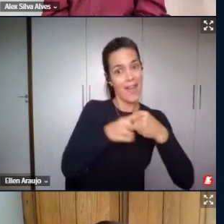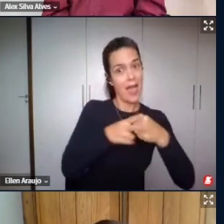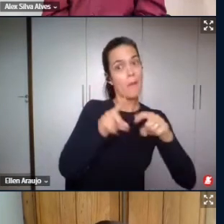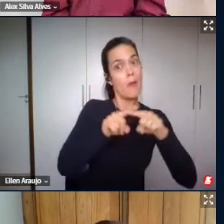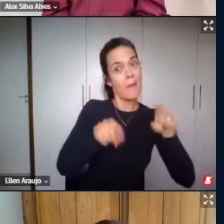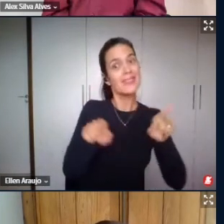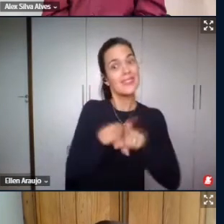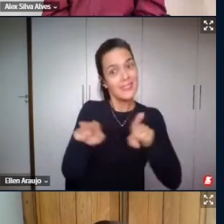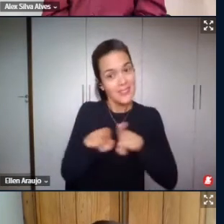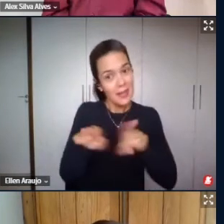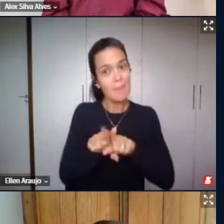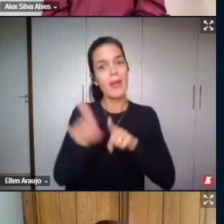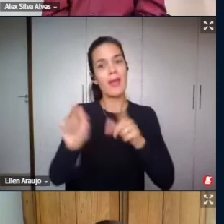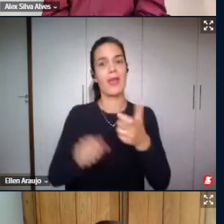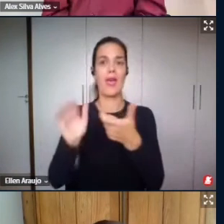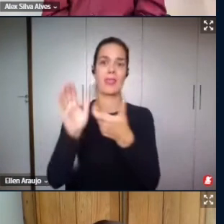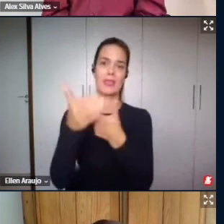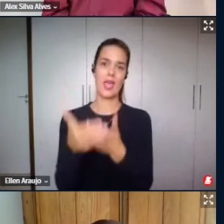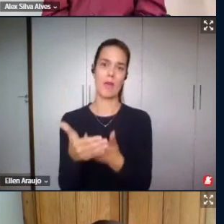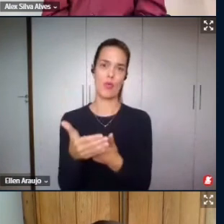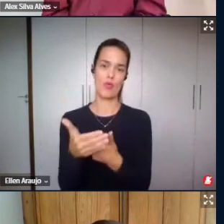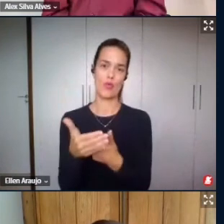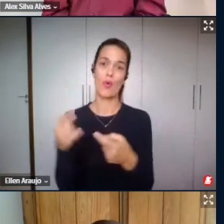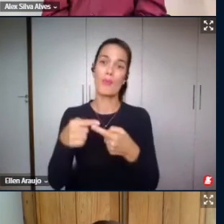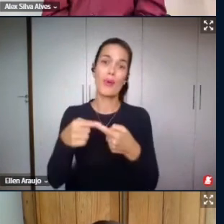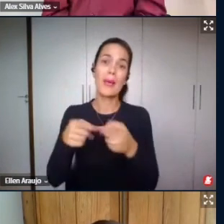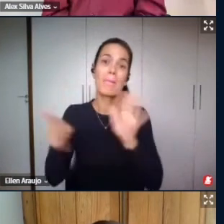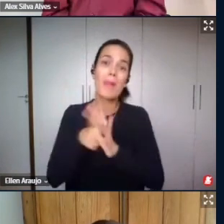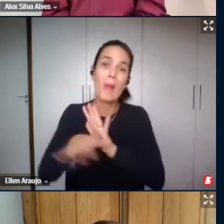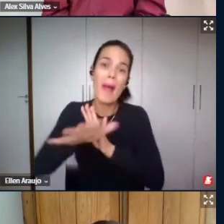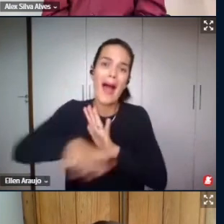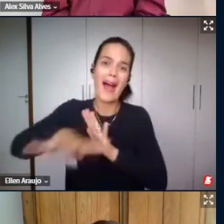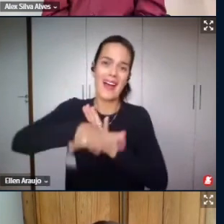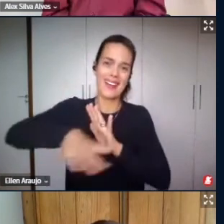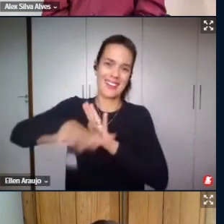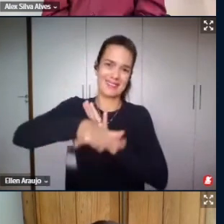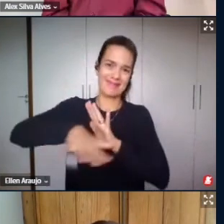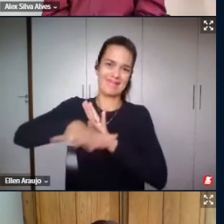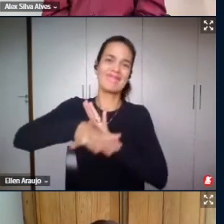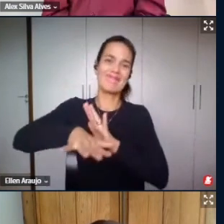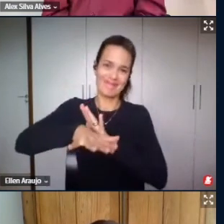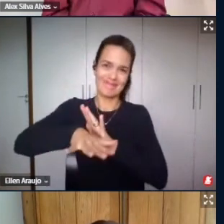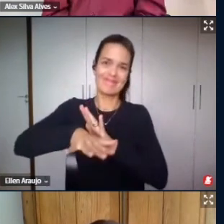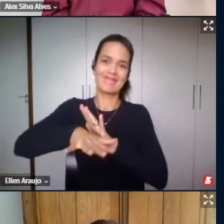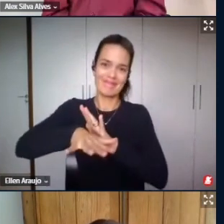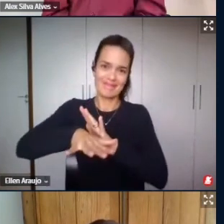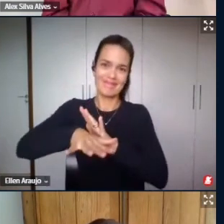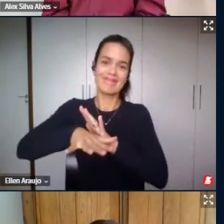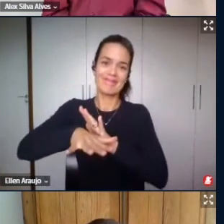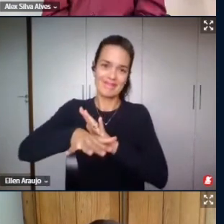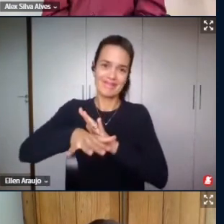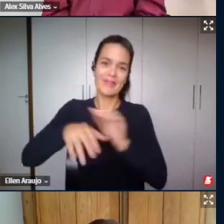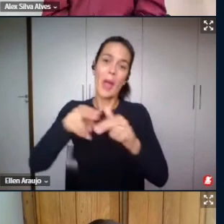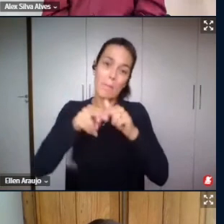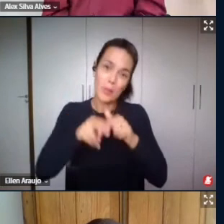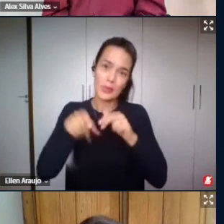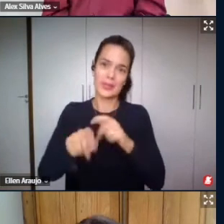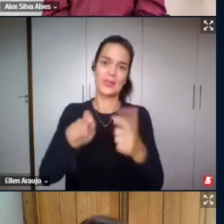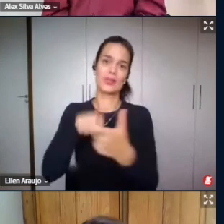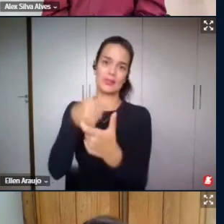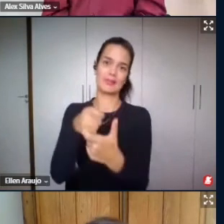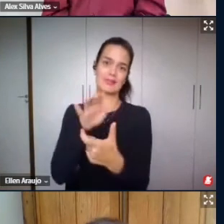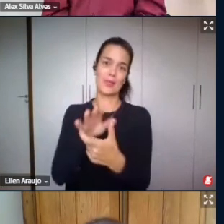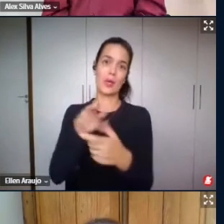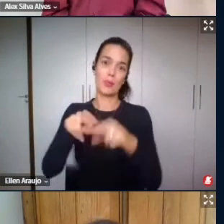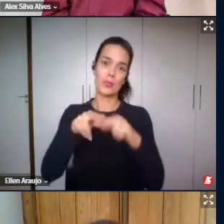terminológico, porque ele é usado só no determinado... ambiente linguístico ou especializado, entendeu?